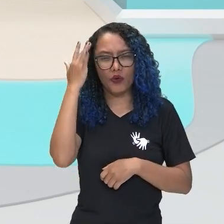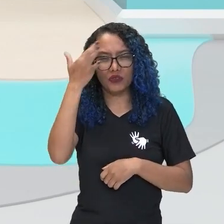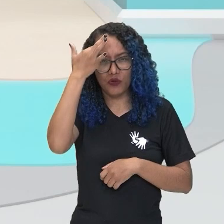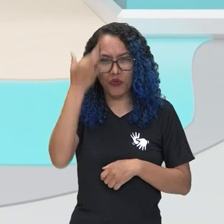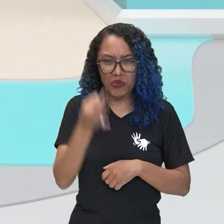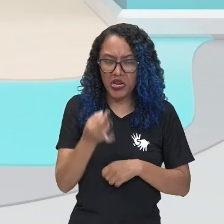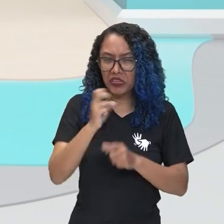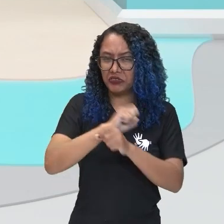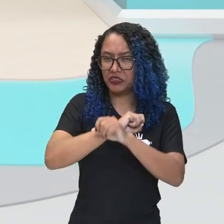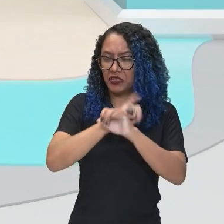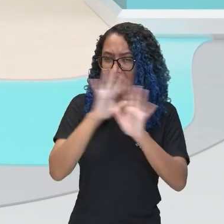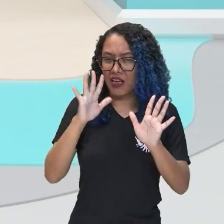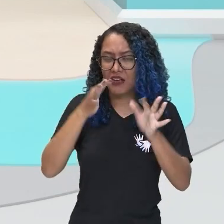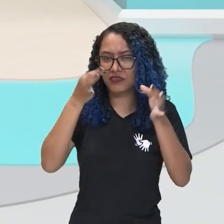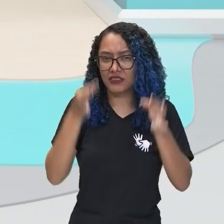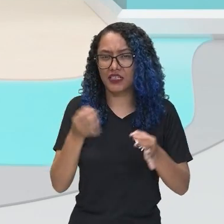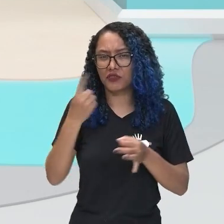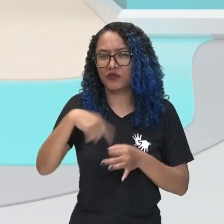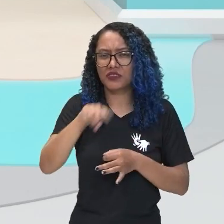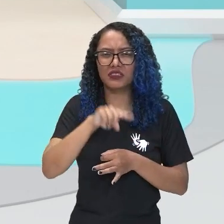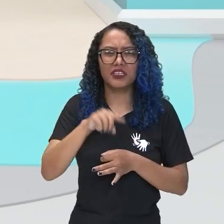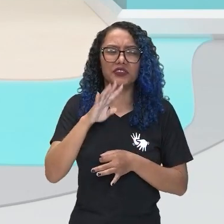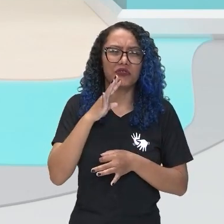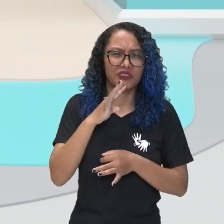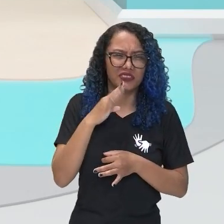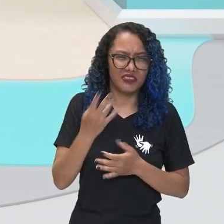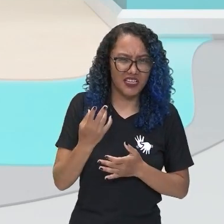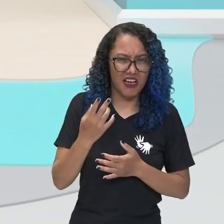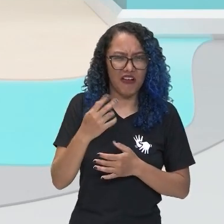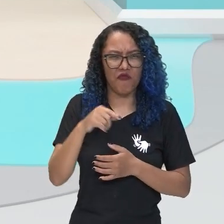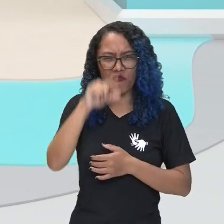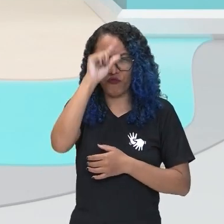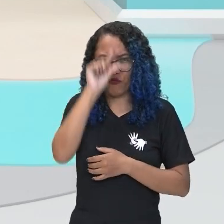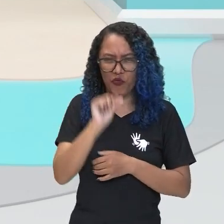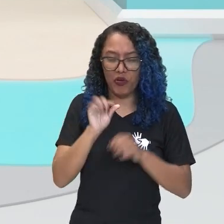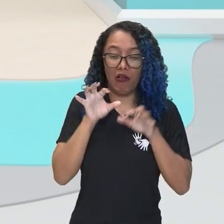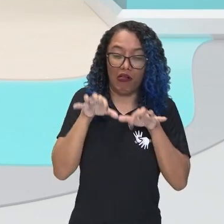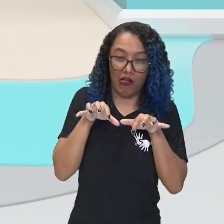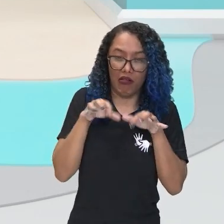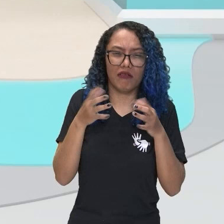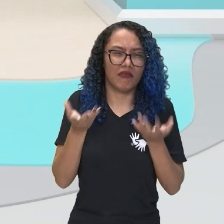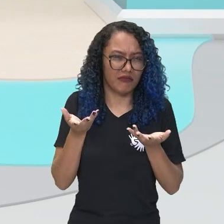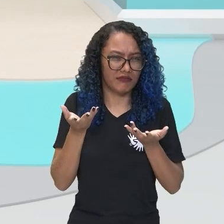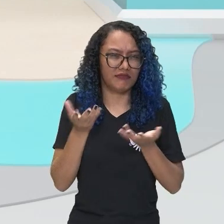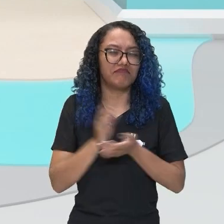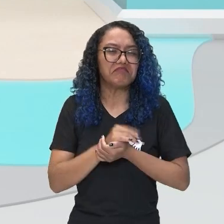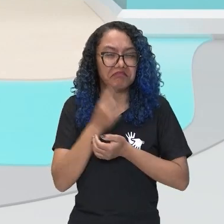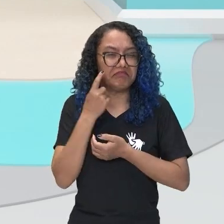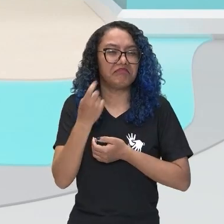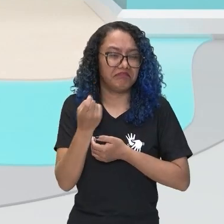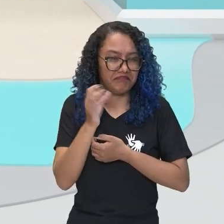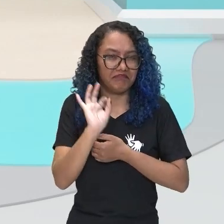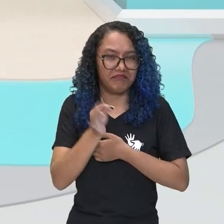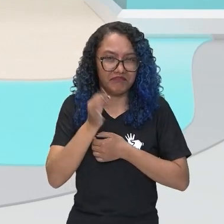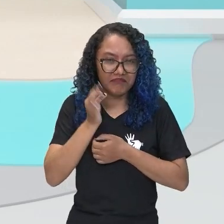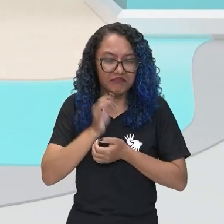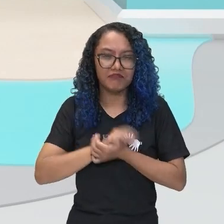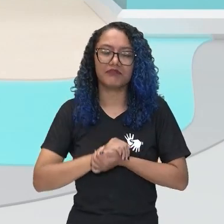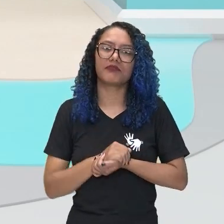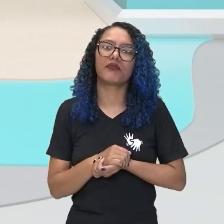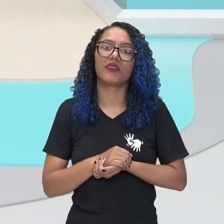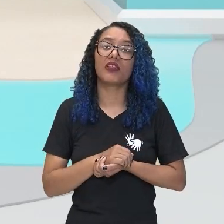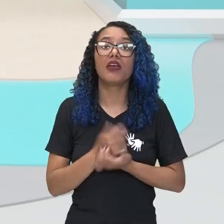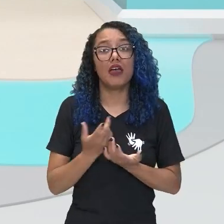essa formiga zumbi. Vocês sabiam? Conheciam a formiga zumbi? Não é interessante? Muito bem, é interessante assim como os textos de